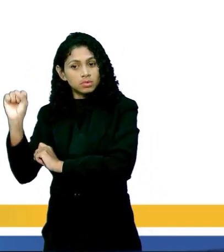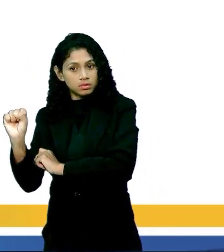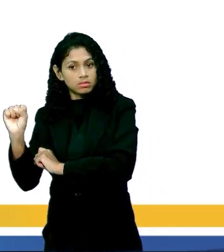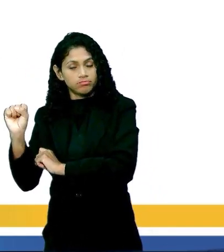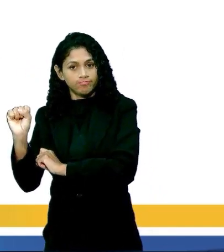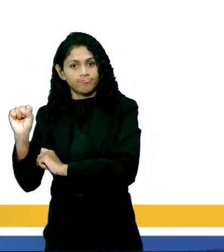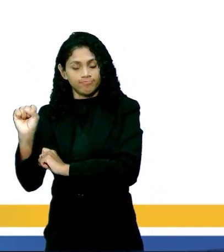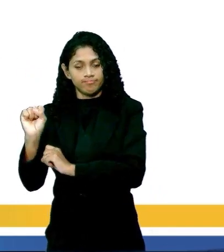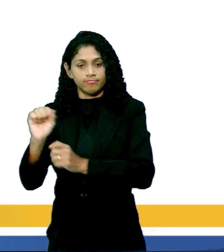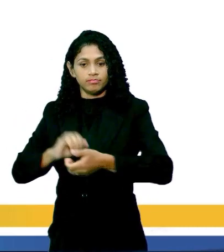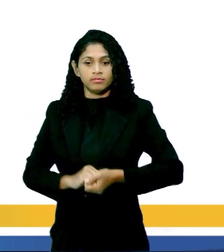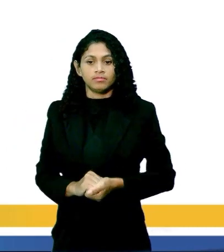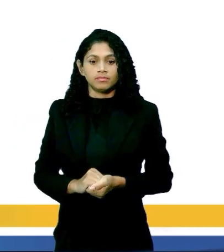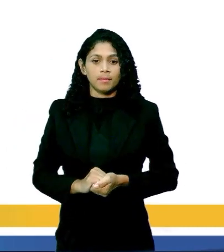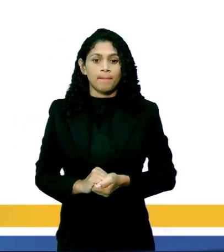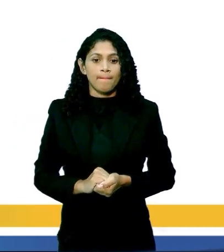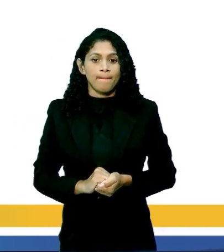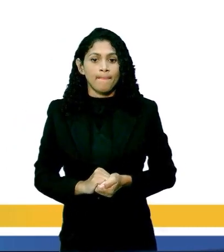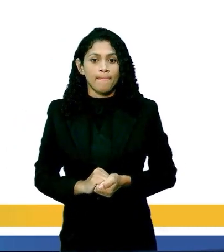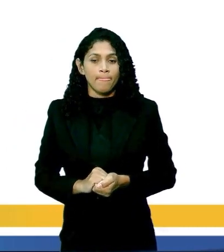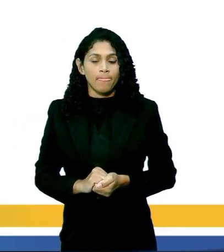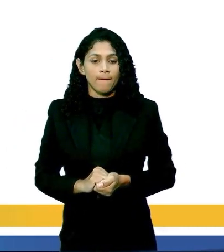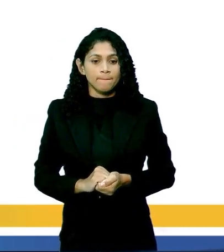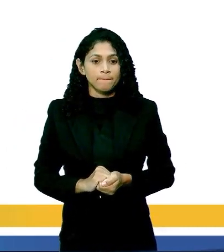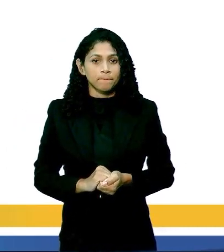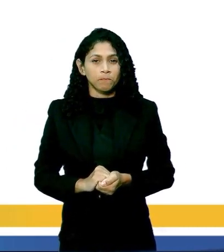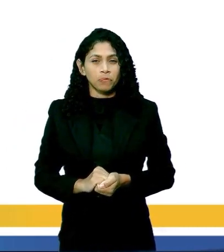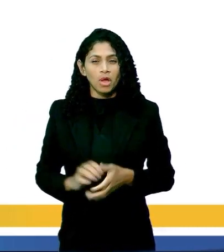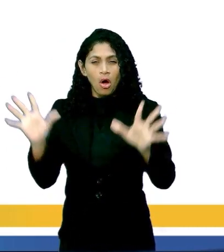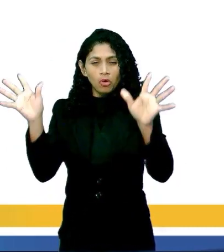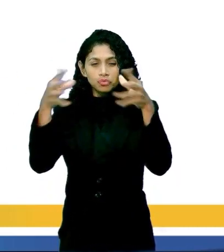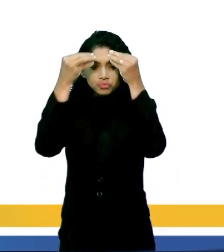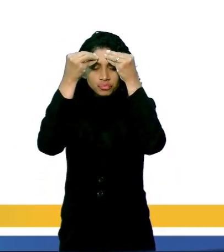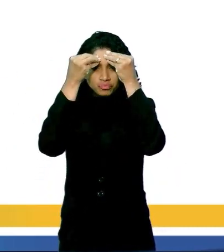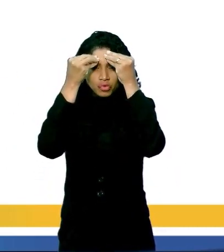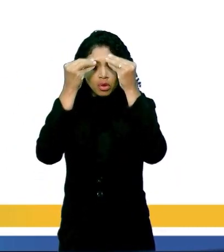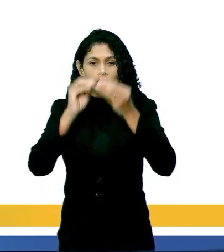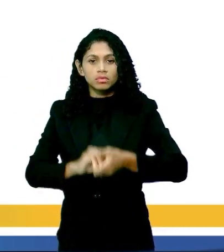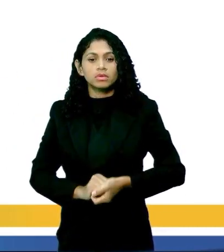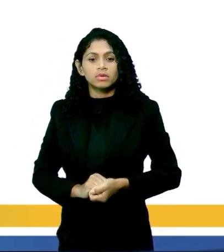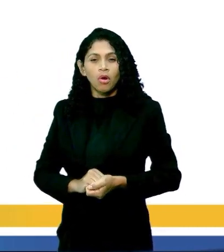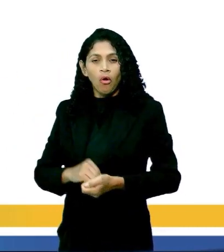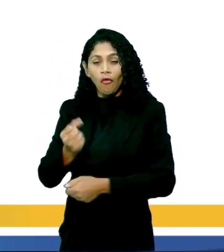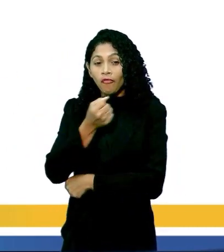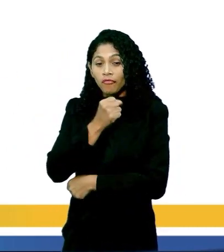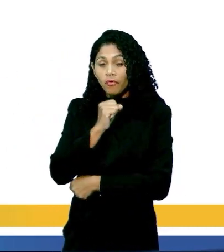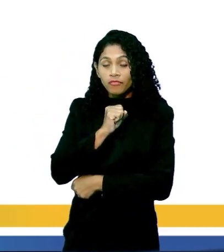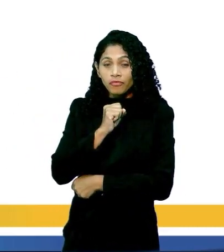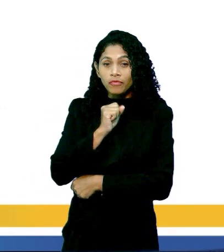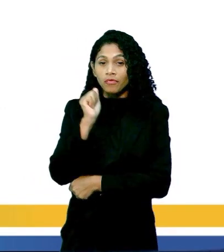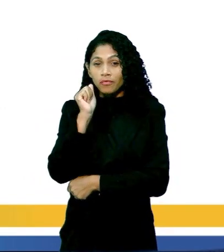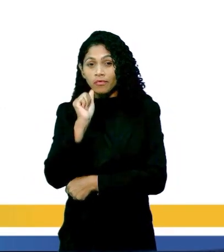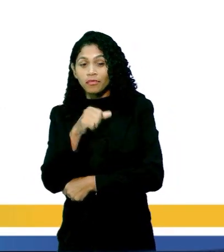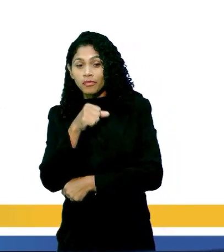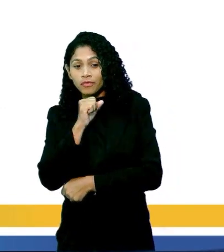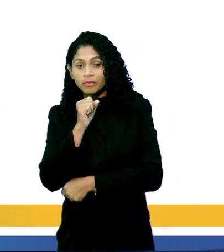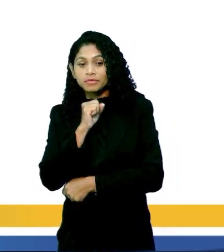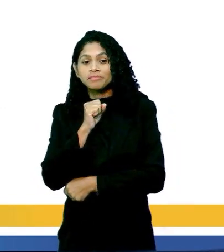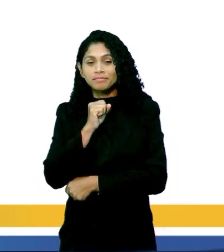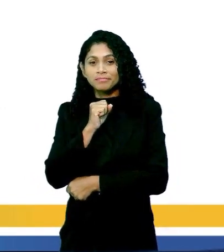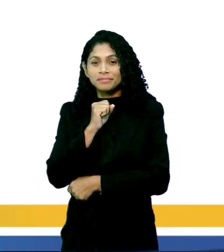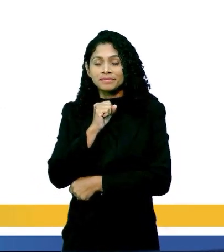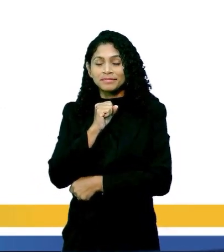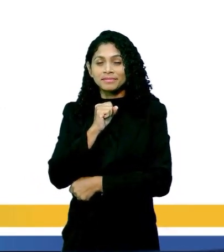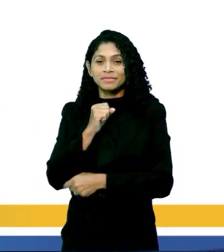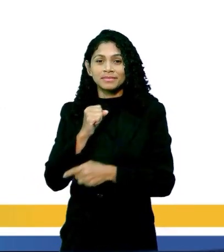final, menos espaço inicial. Para decorar, a gente pode chamar aqui de vovó e vovô mais duas asa